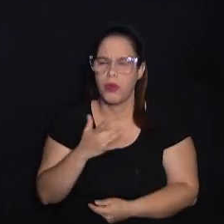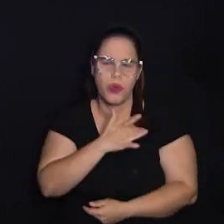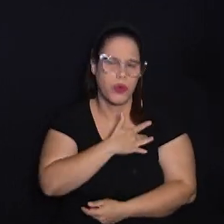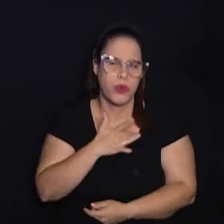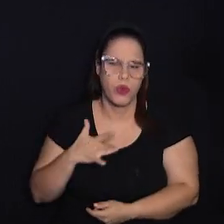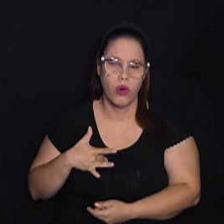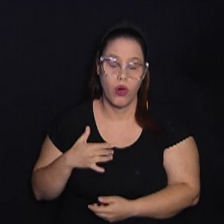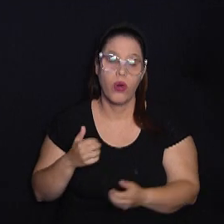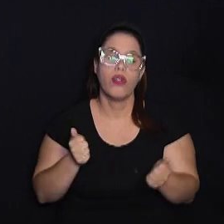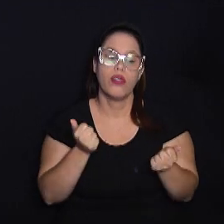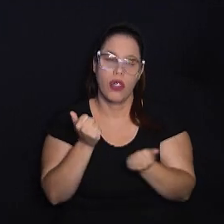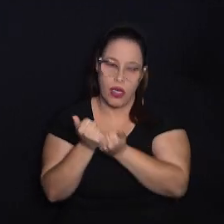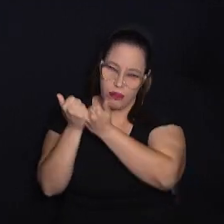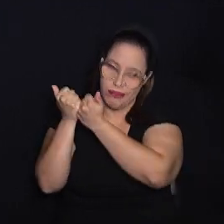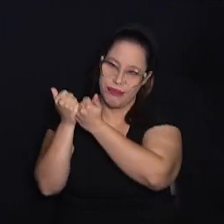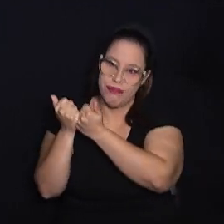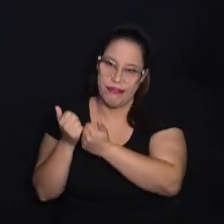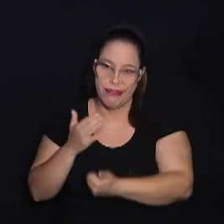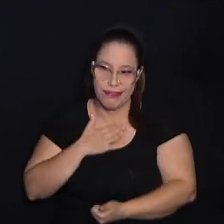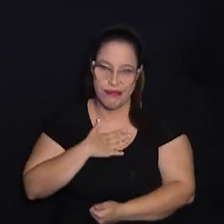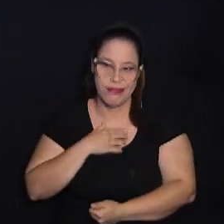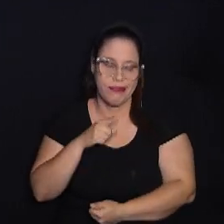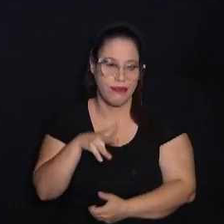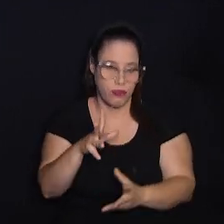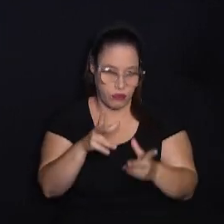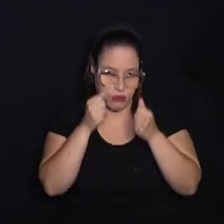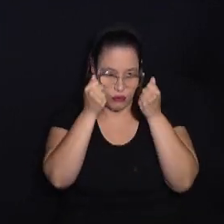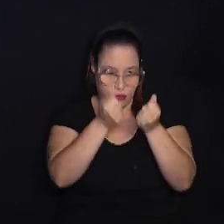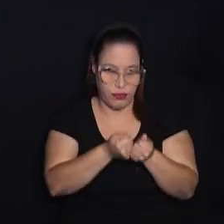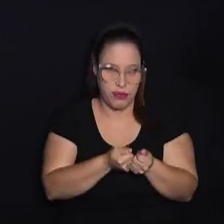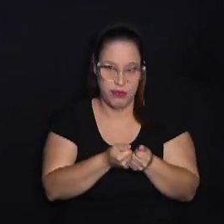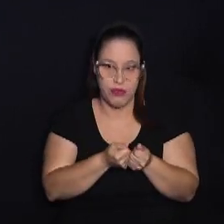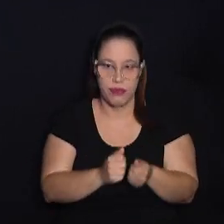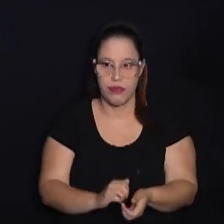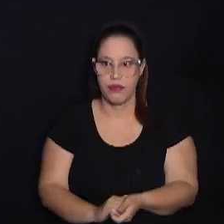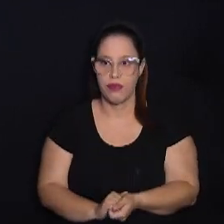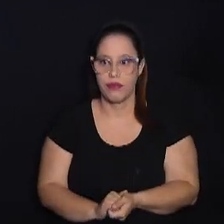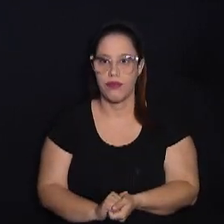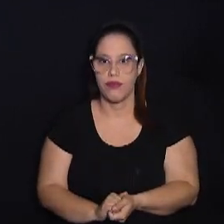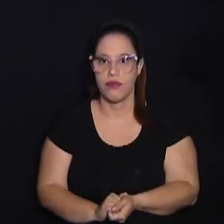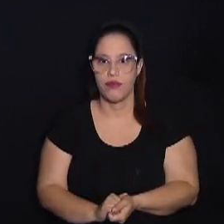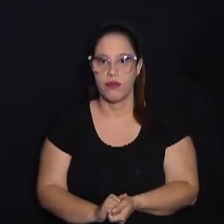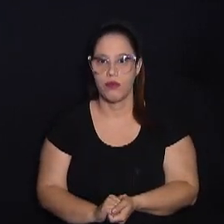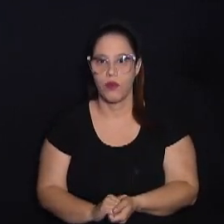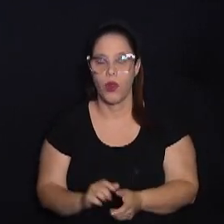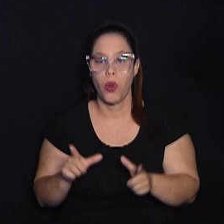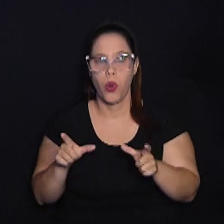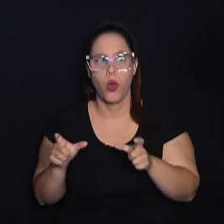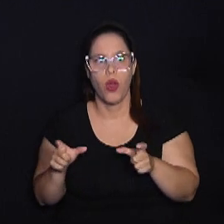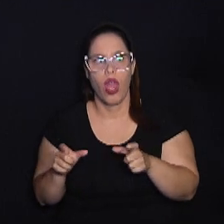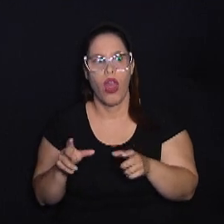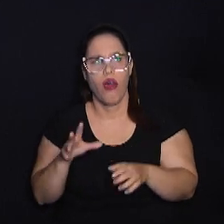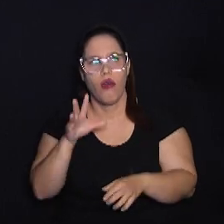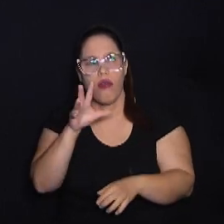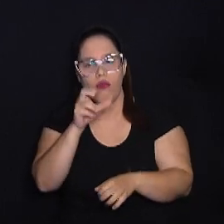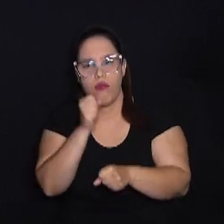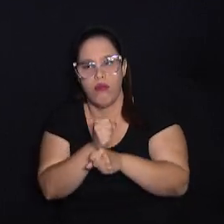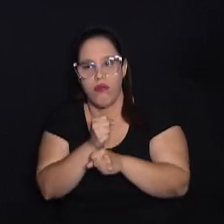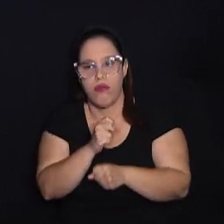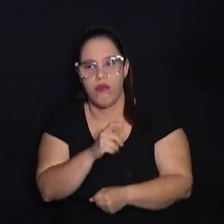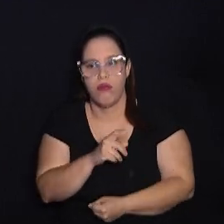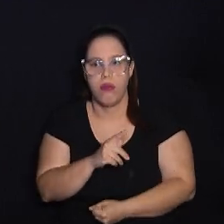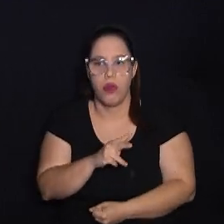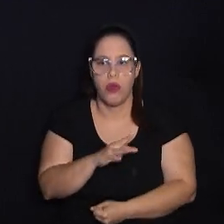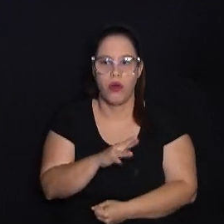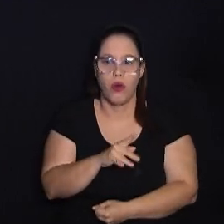conte sempre com o meu apoio, que você merece mesmo. Pessoal, quando eu tomei posse no Conselho Regional de Contabilidade